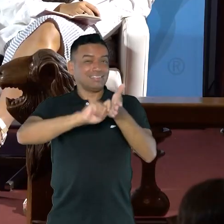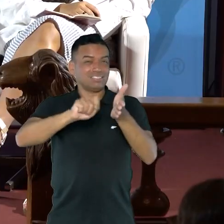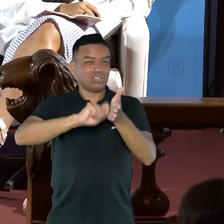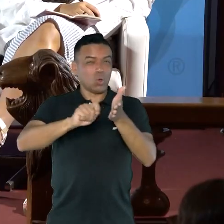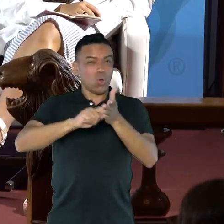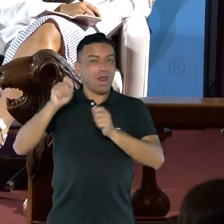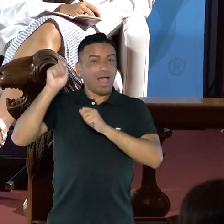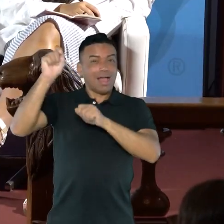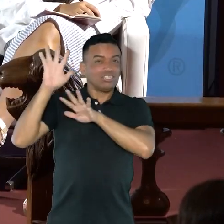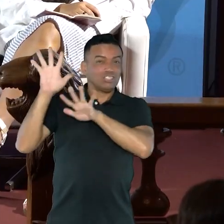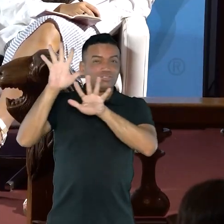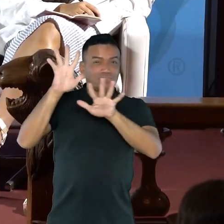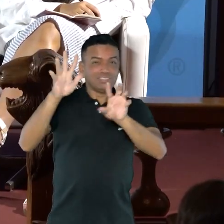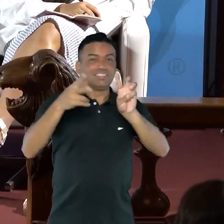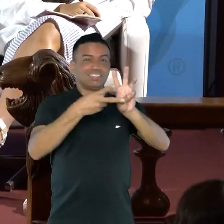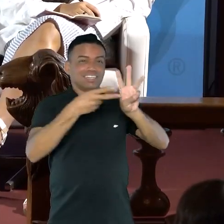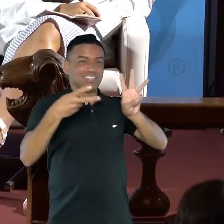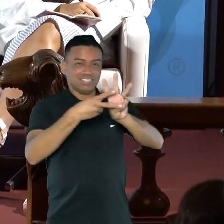escritora, ativista indígena